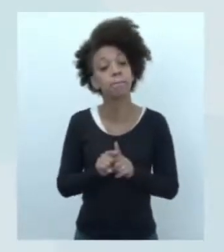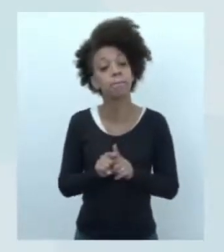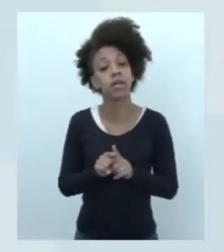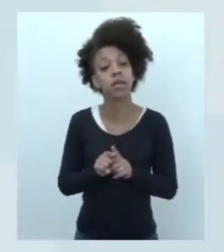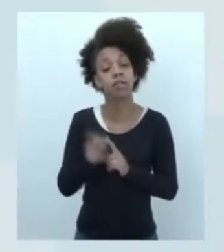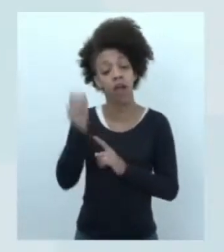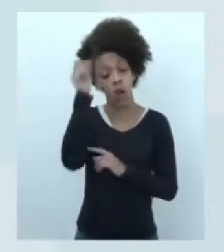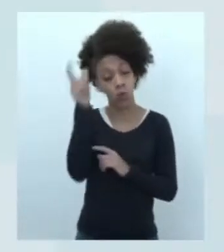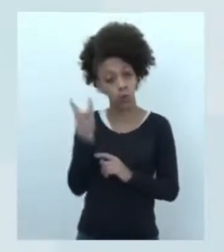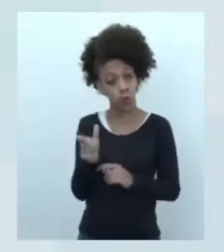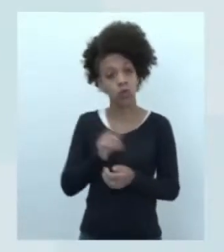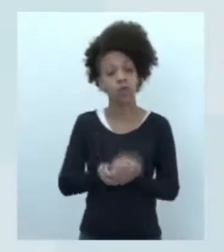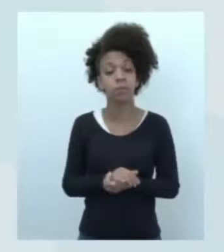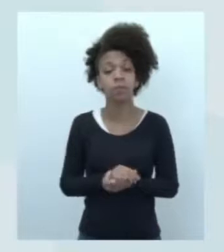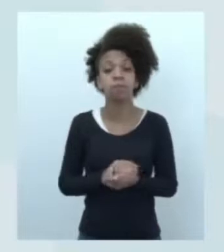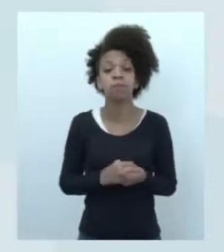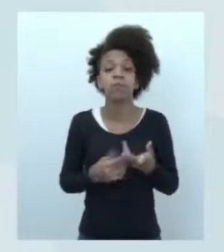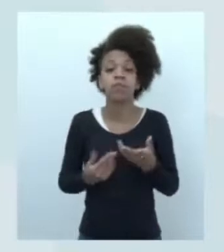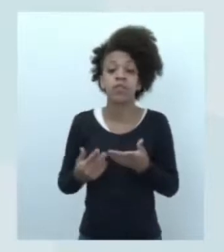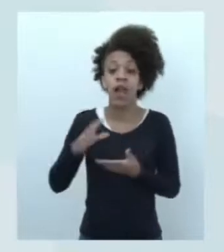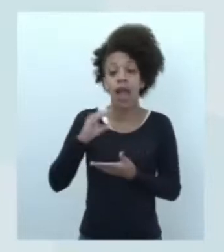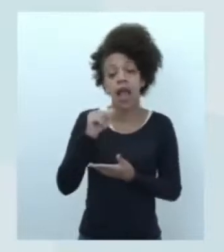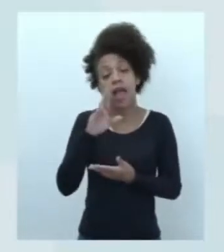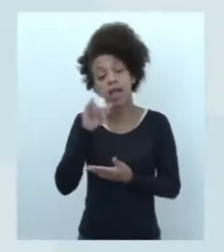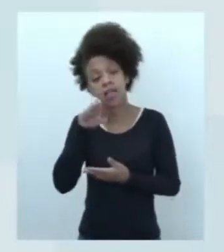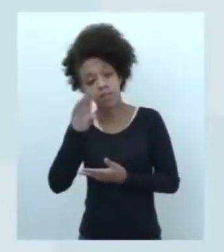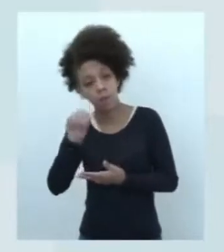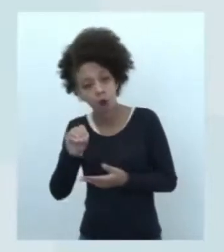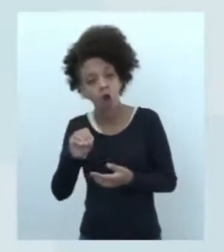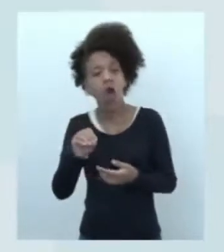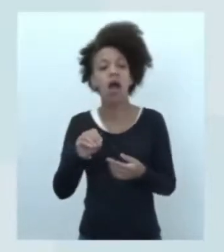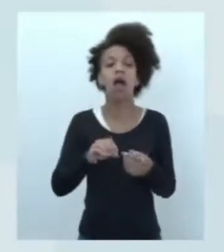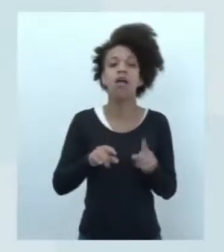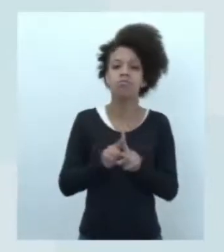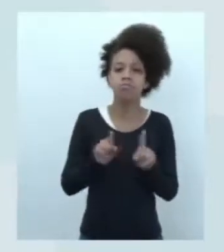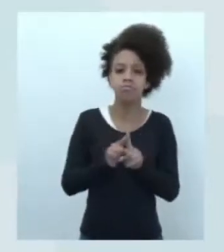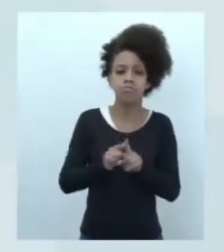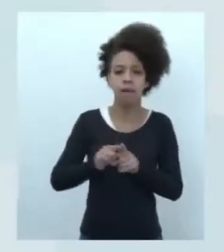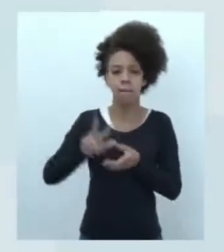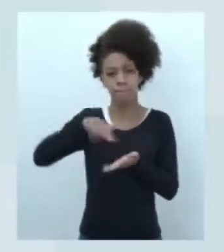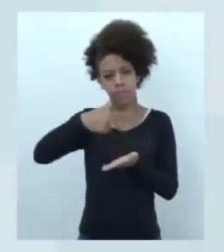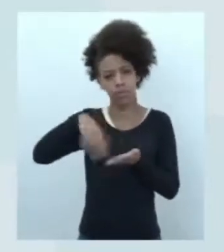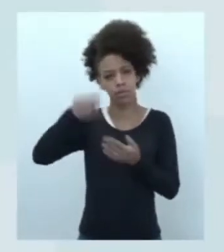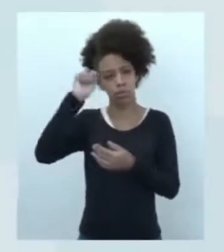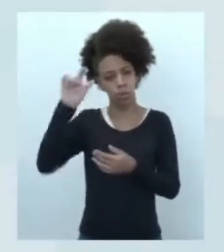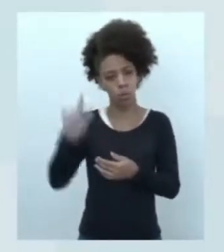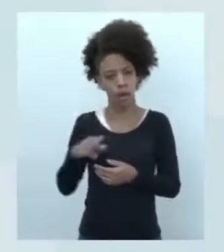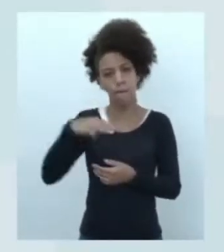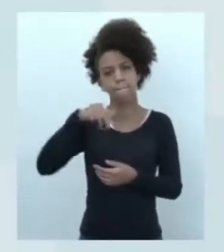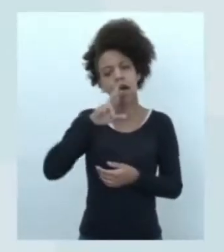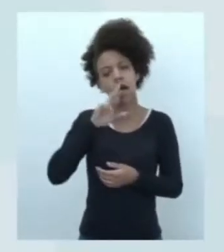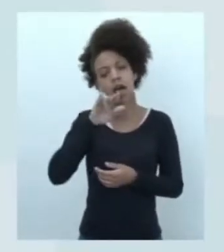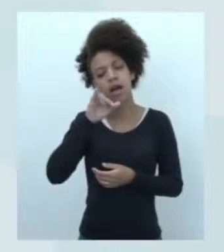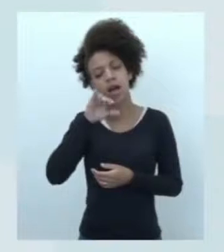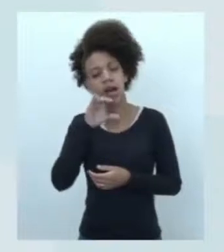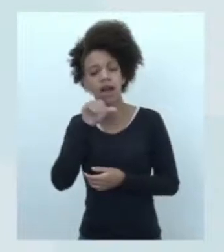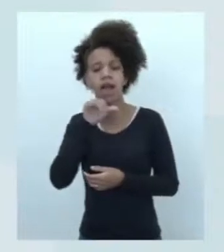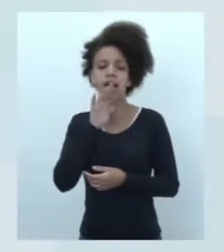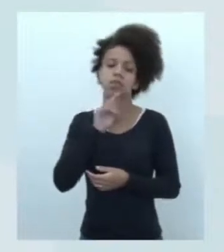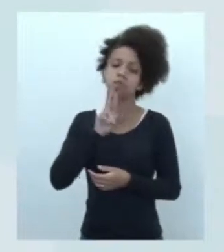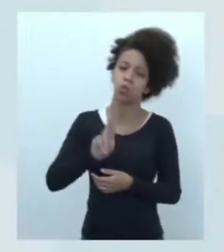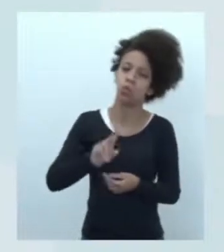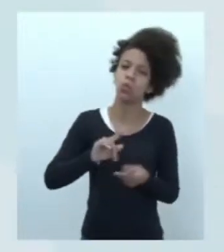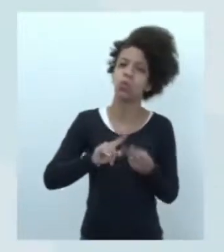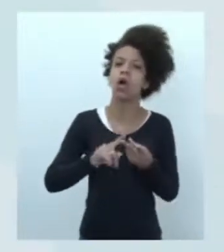dessa cultura. Além do carimbó, a gente tem os ritmos oriundos da África, que é o maracatu, a congada, a